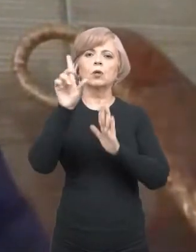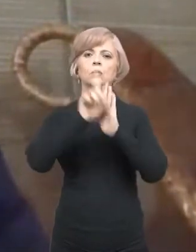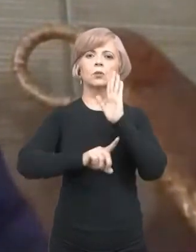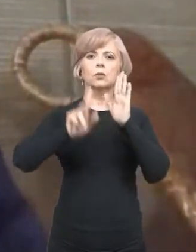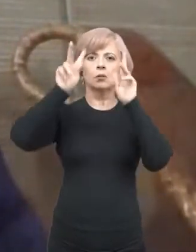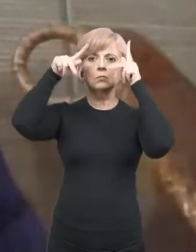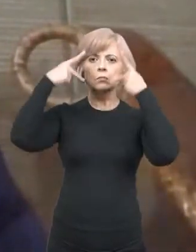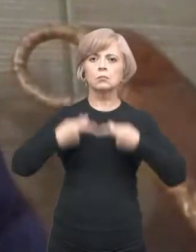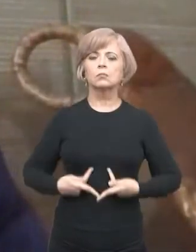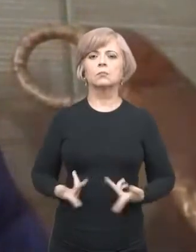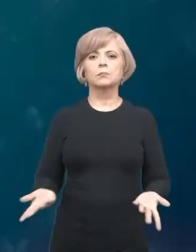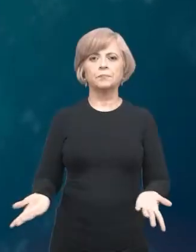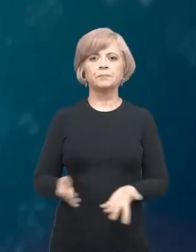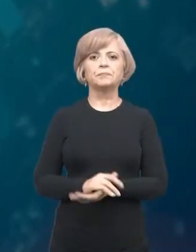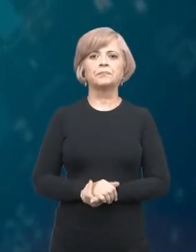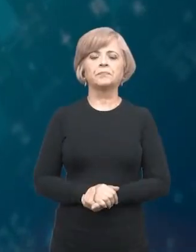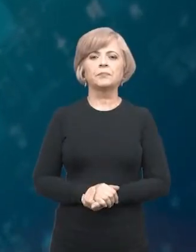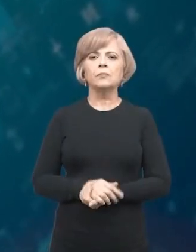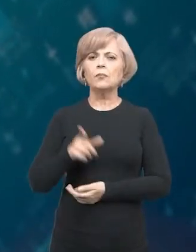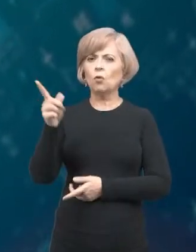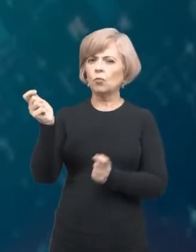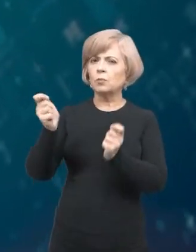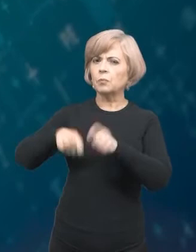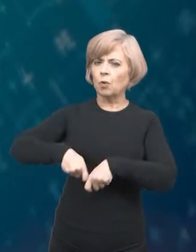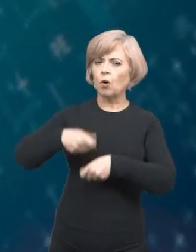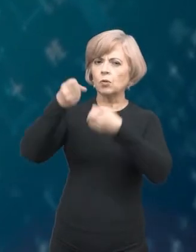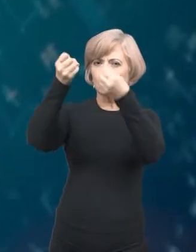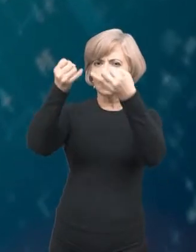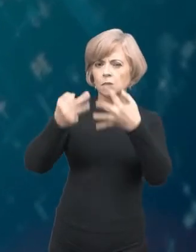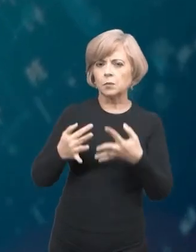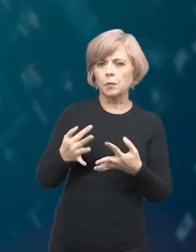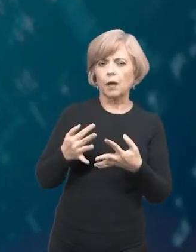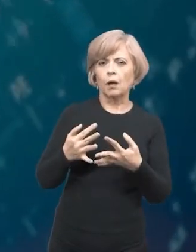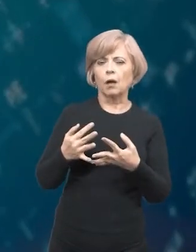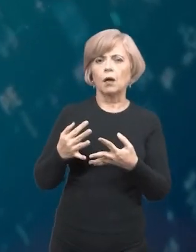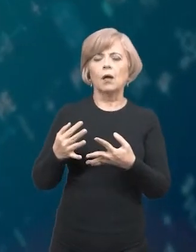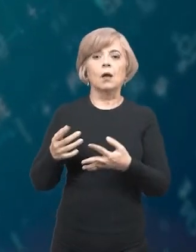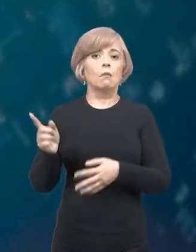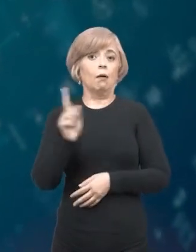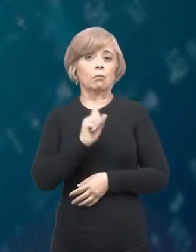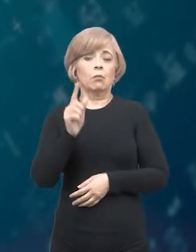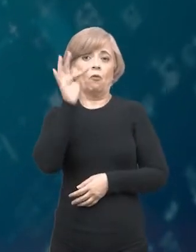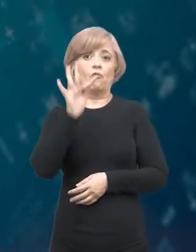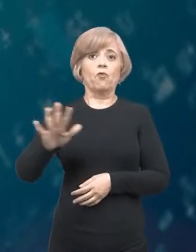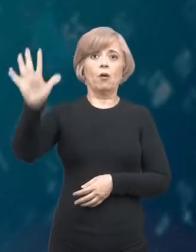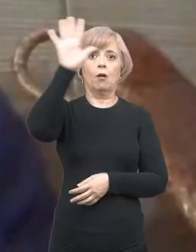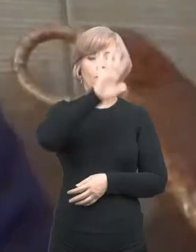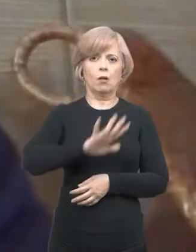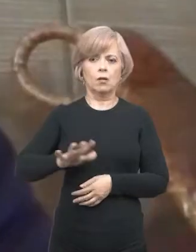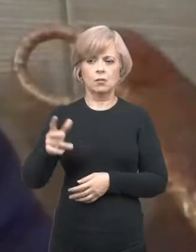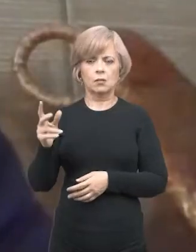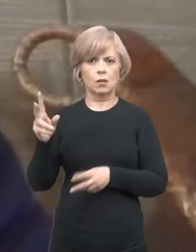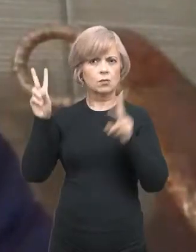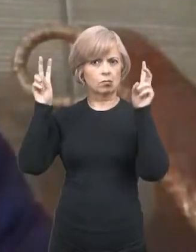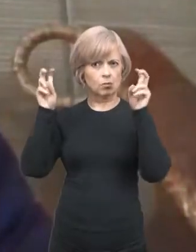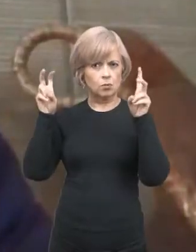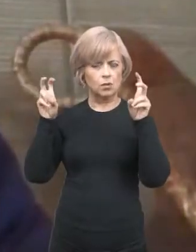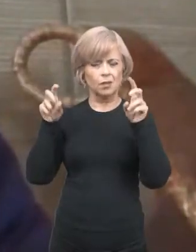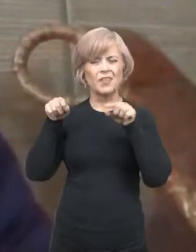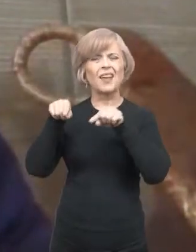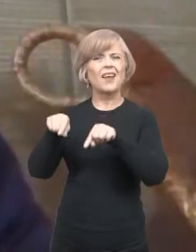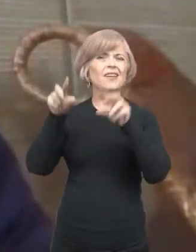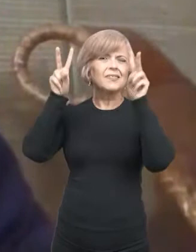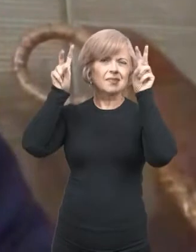de direitos humanitários. O senhor poderia falar sobre a decisão da não federalização do caso? Eu acho que